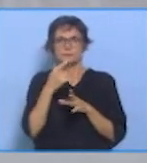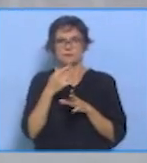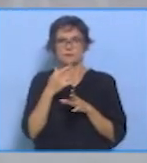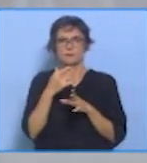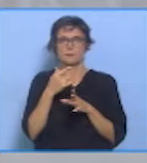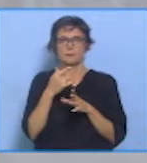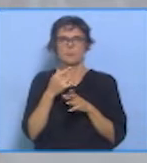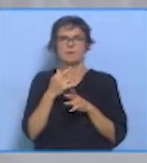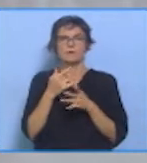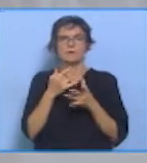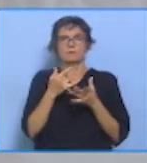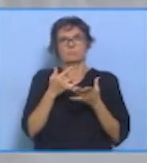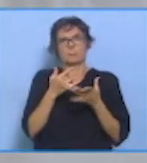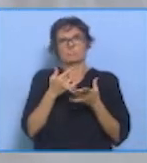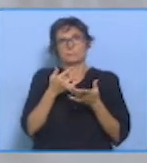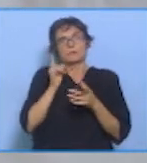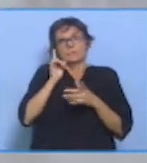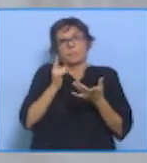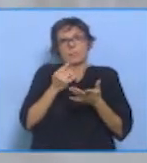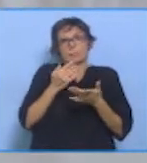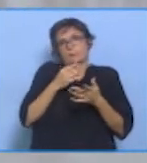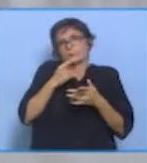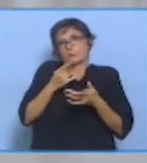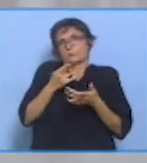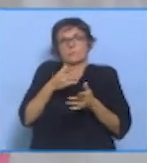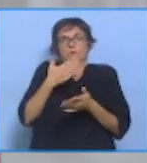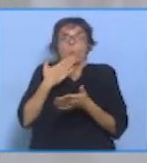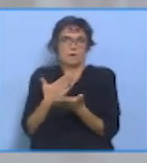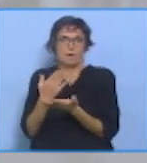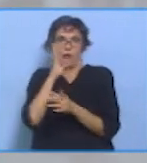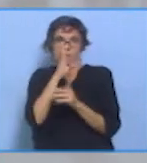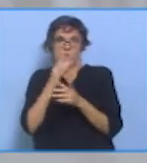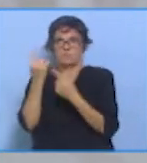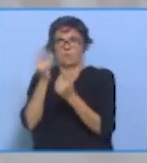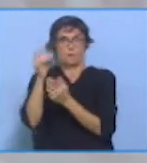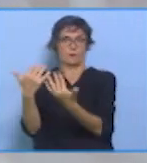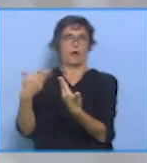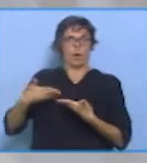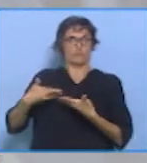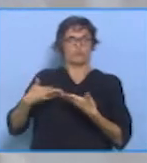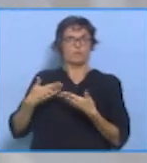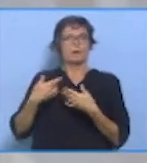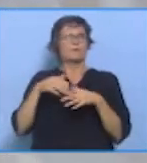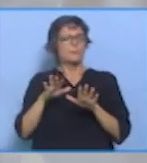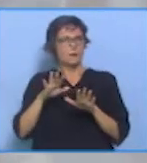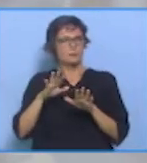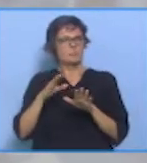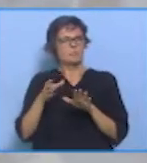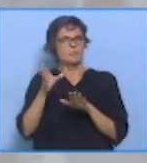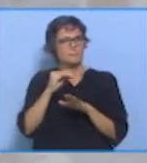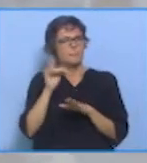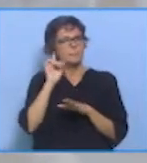alguém nos faz, a gente dizer obrigado. Está bem, é bonito, é boa educação. Mas aqui eu creio que há algo mais que isso, quer dizer, é que